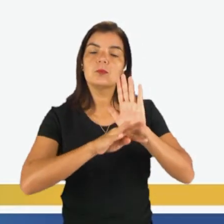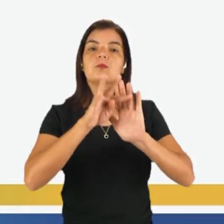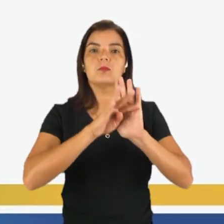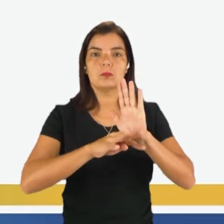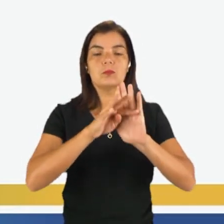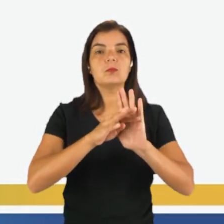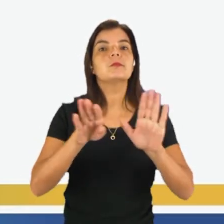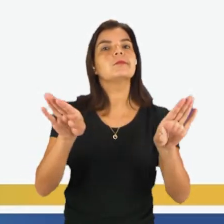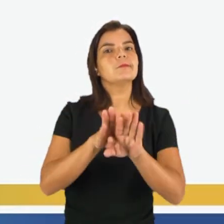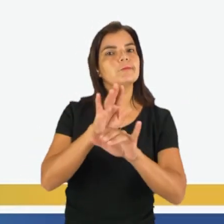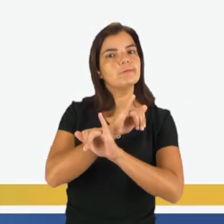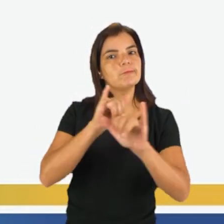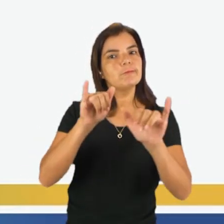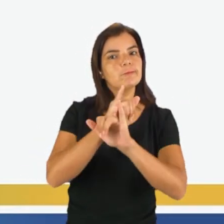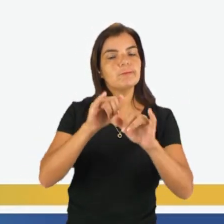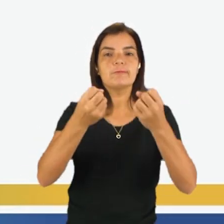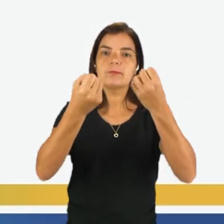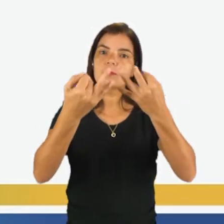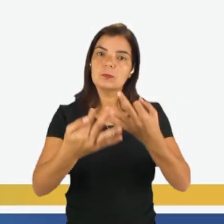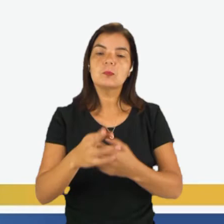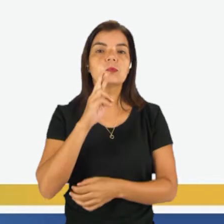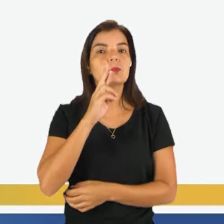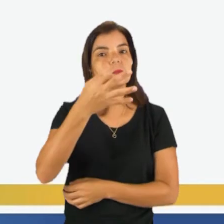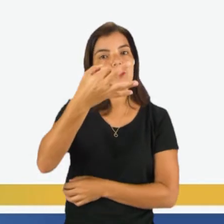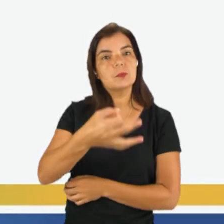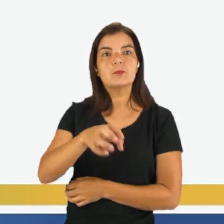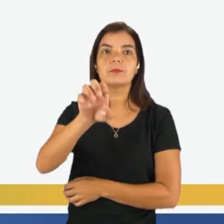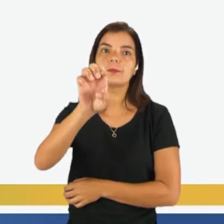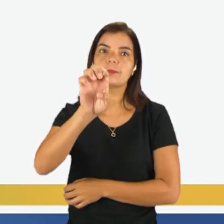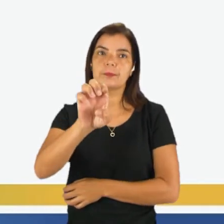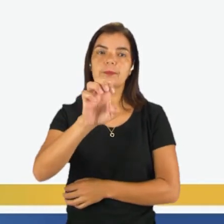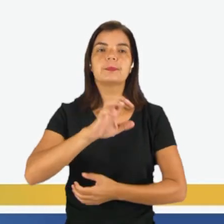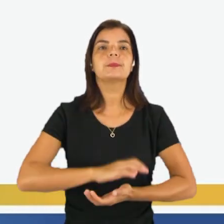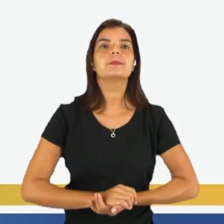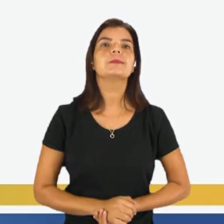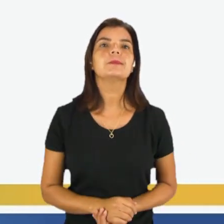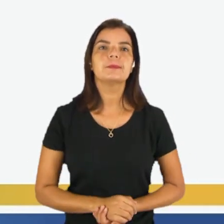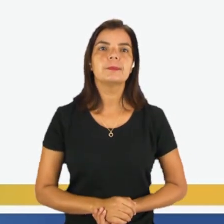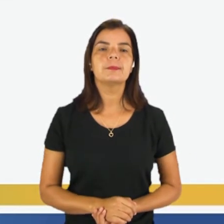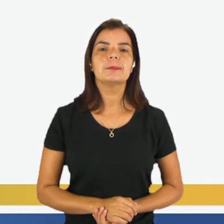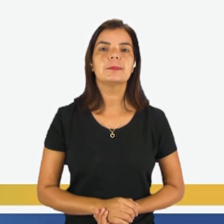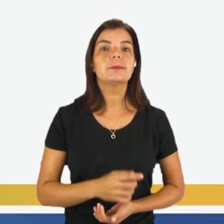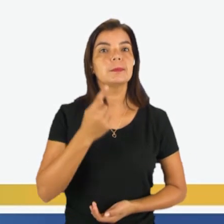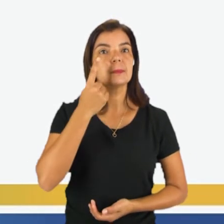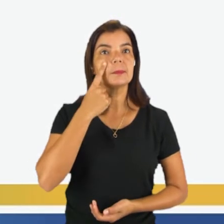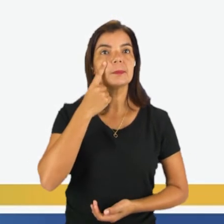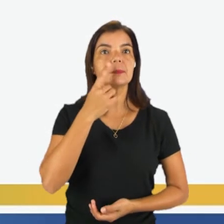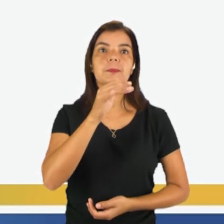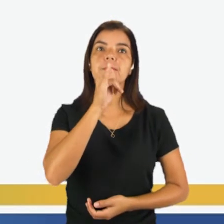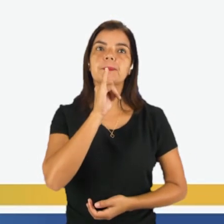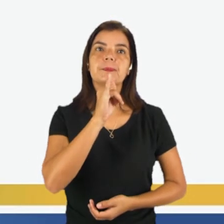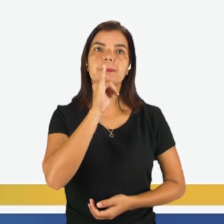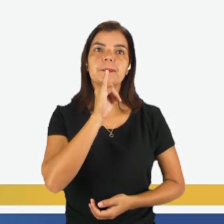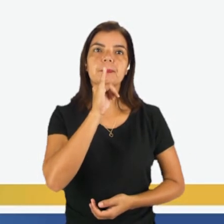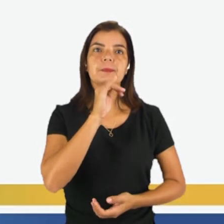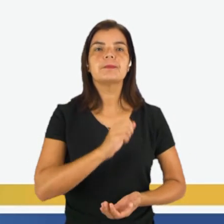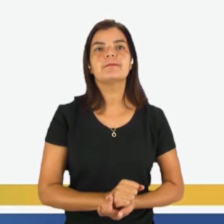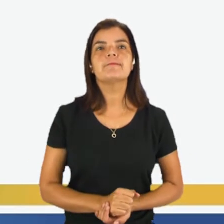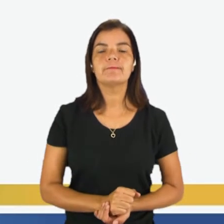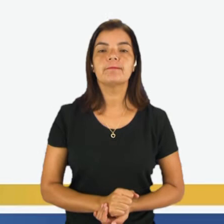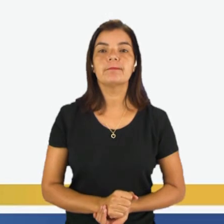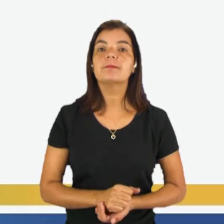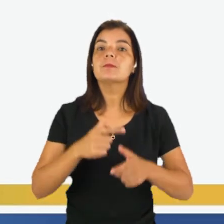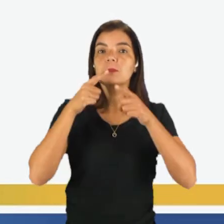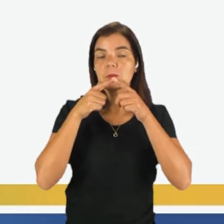noções e informações conceituais. Resposta certa, letra E. Vamos a um exemplo de funções